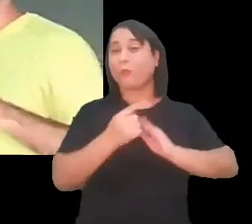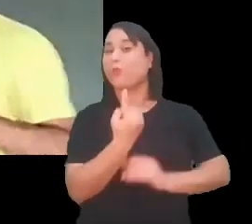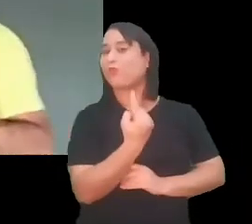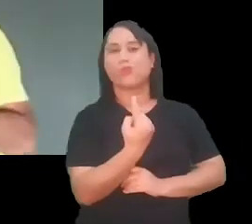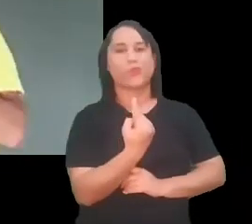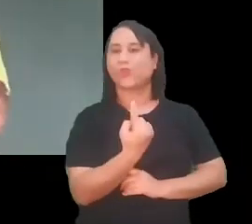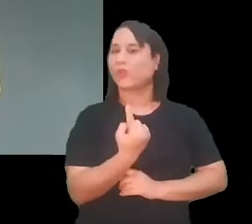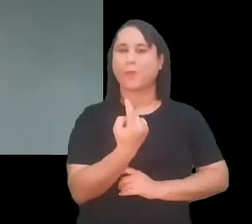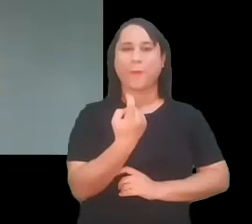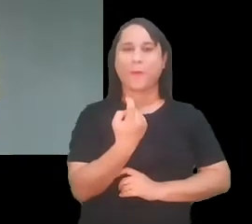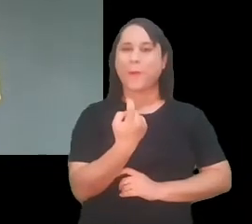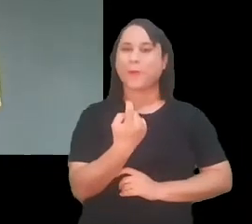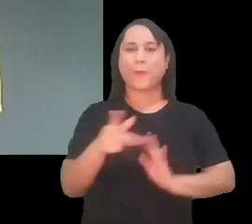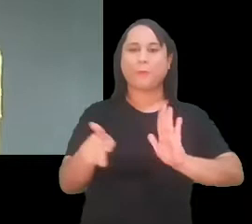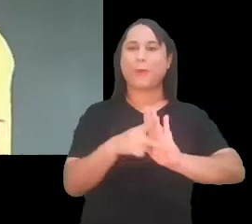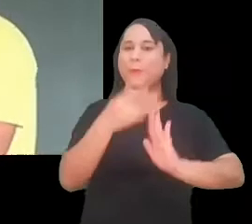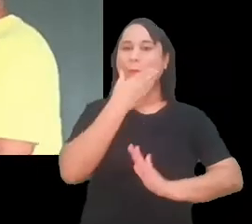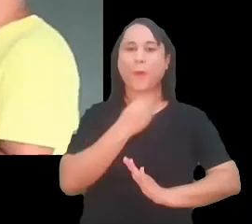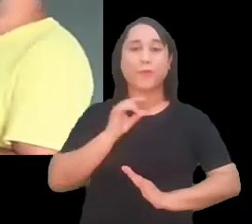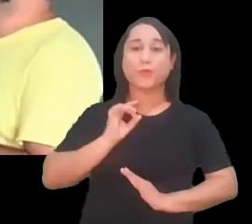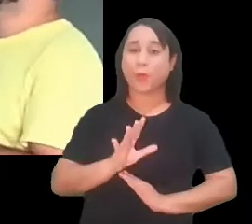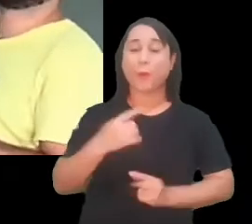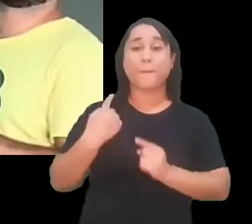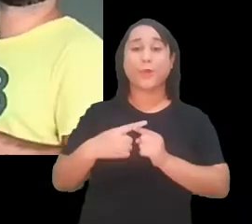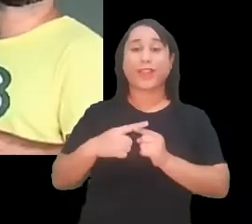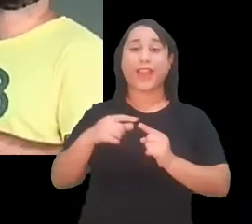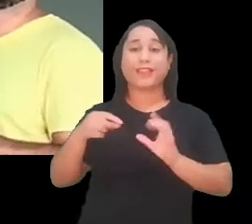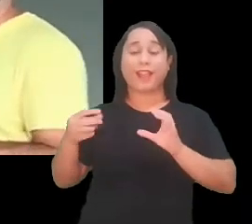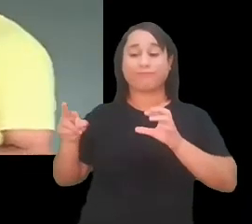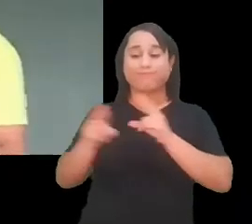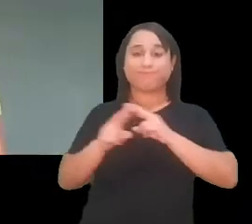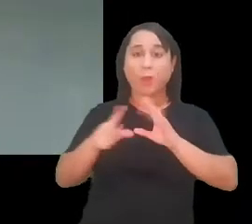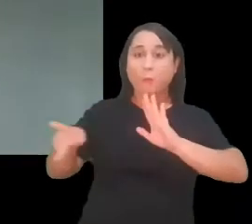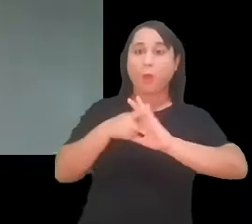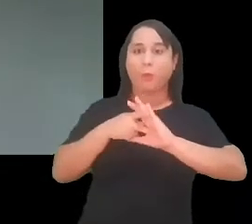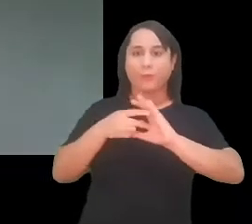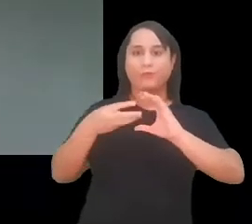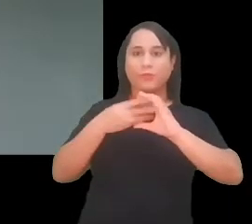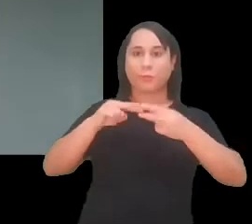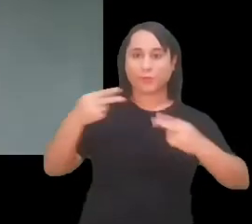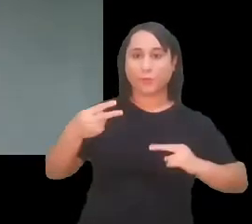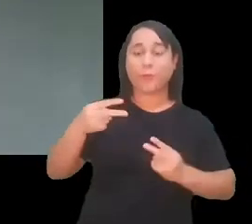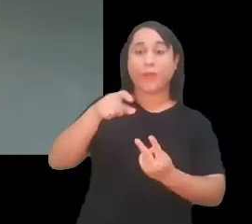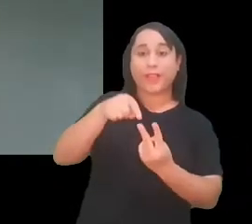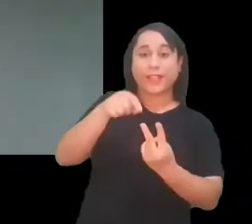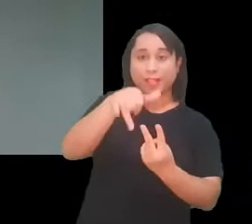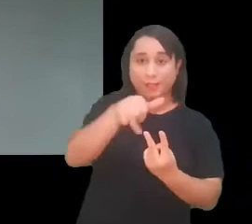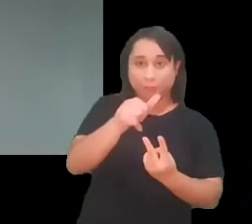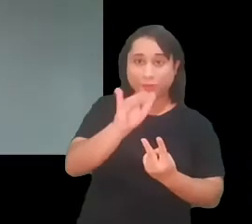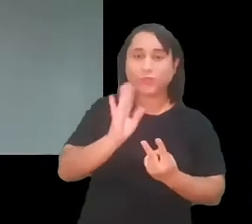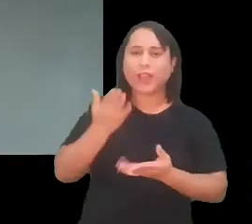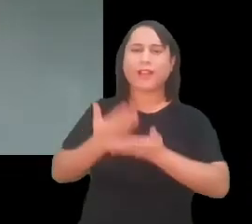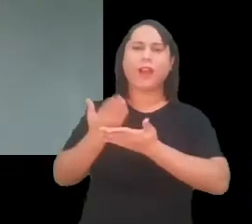é restrita ao sexo masculino. Por quê, professor? Porque ela está ligada ao cromossomo Y. Então, vamos anotar isso aí. Aliás, eu já tinha feito